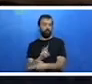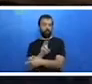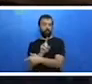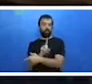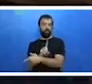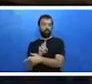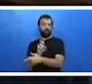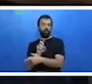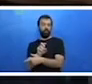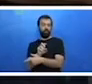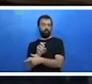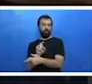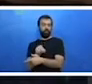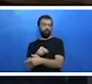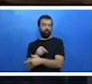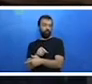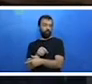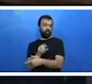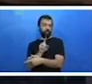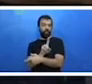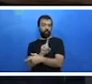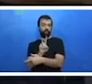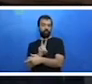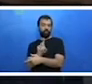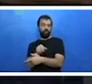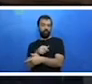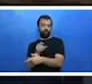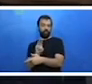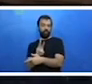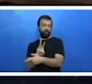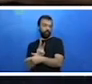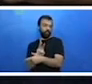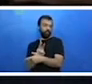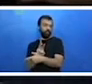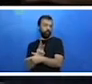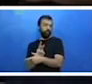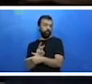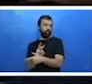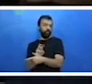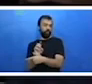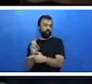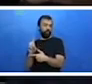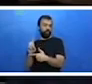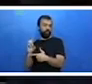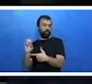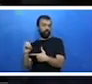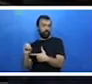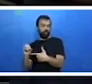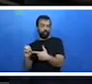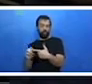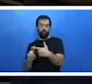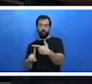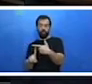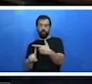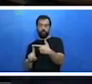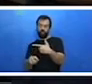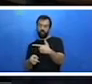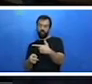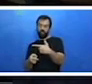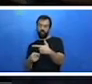que eu já tenho uma vírgula, só vou pegar ela daqui e vou voltar 1. 1 inteiro,